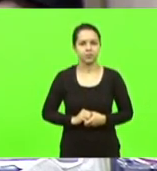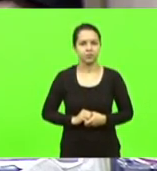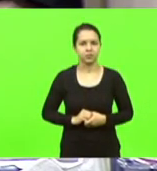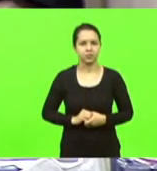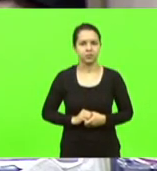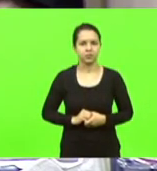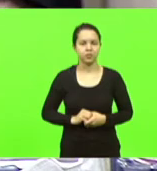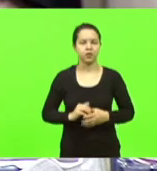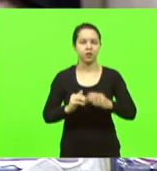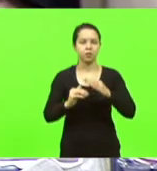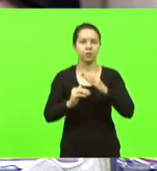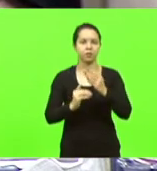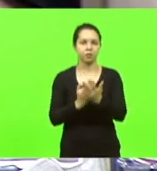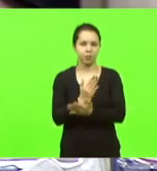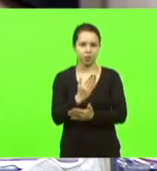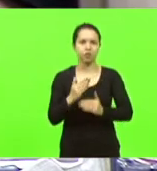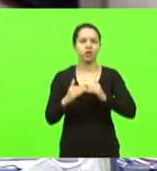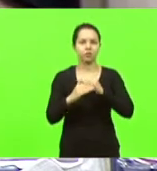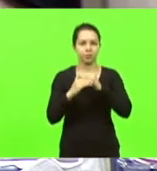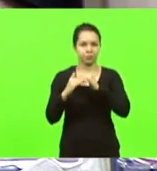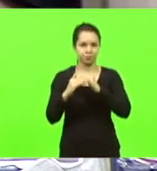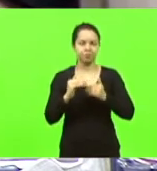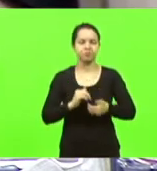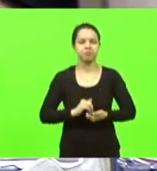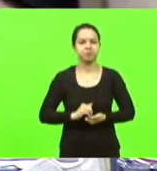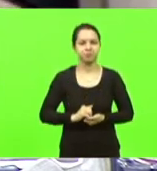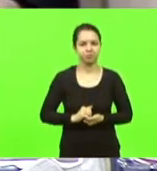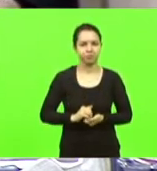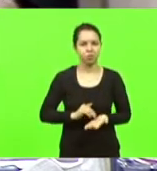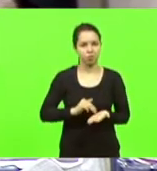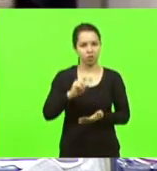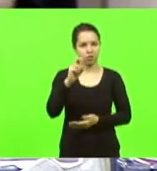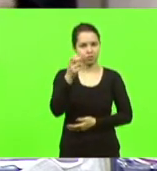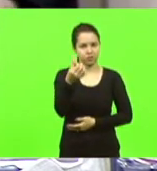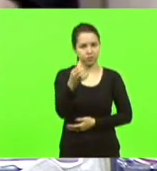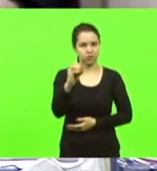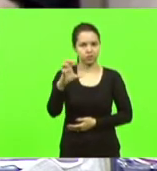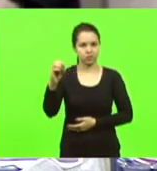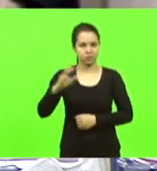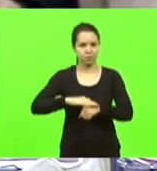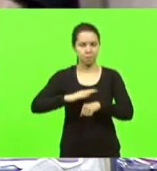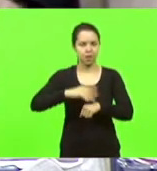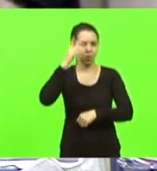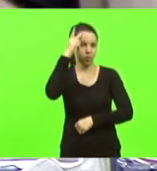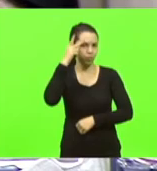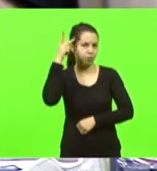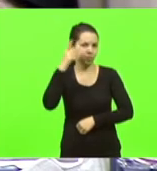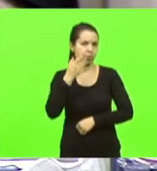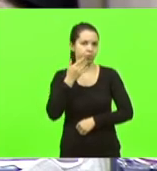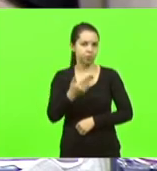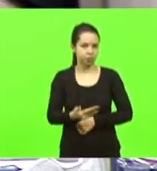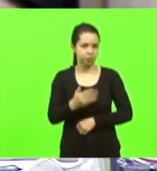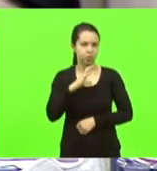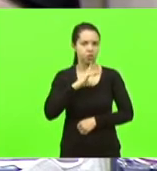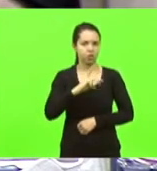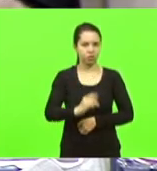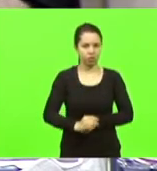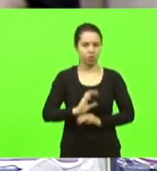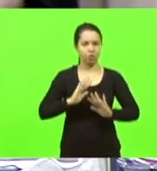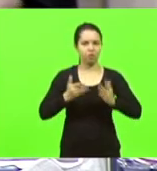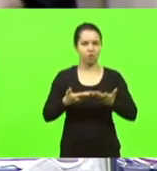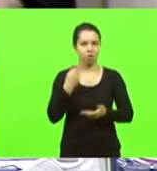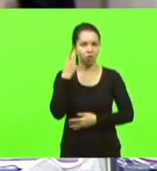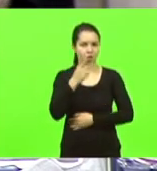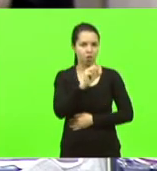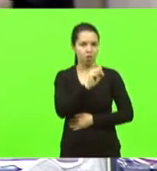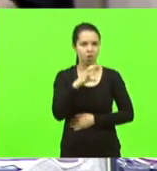se encontram aprovado por unanimidade Moção 600 autor deputada Paulinha apelando ao coordenador do fórum parlamentar Catarinense o